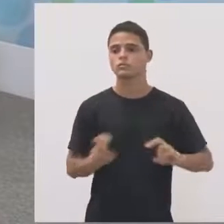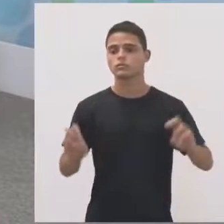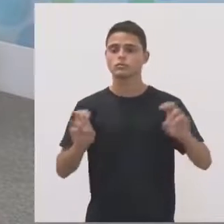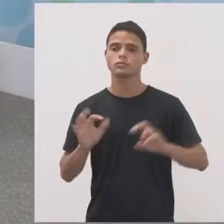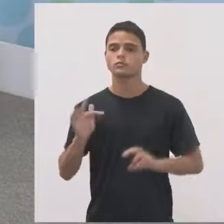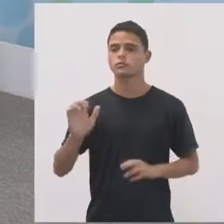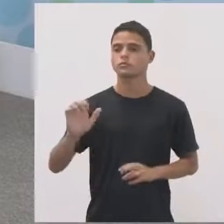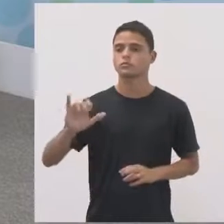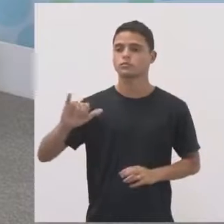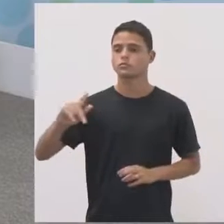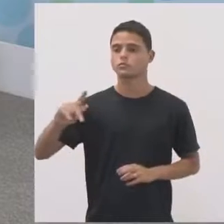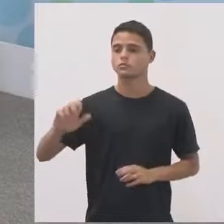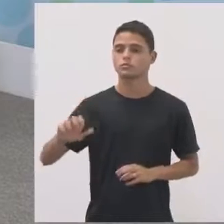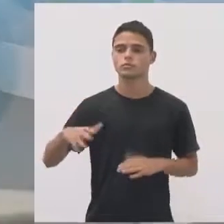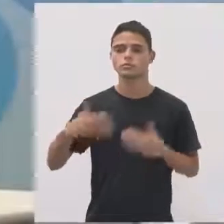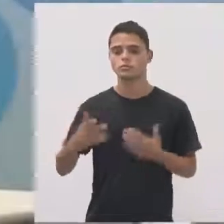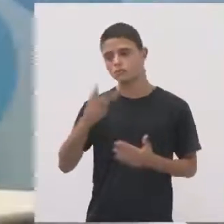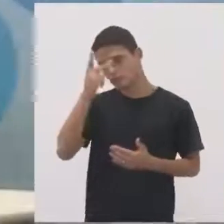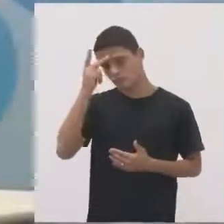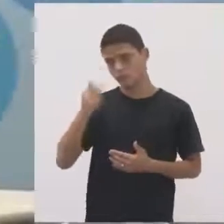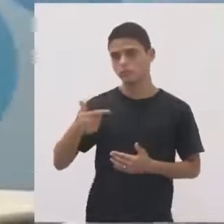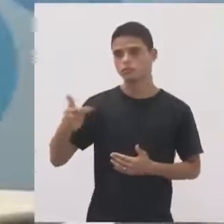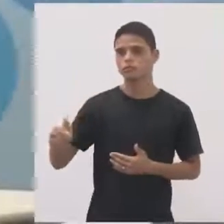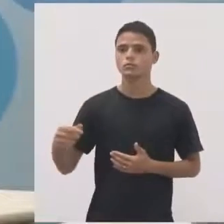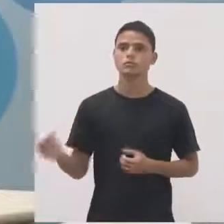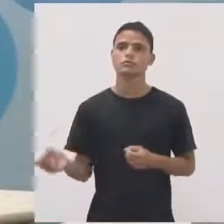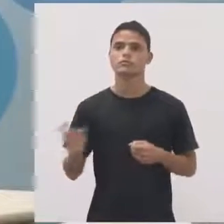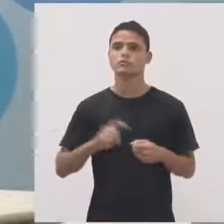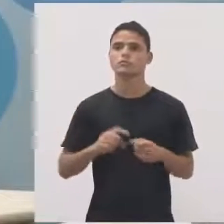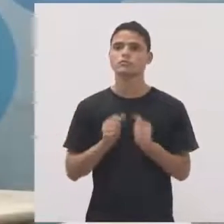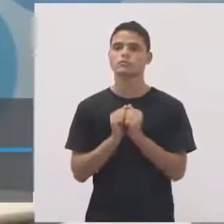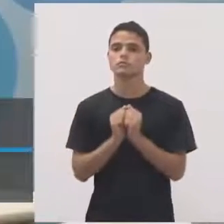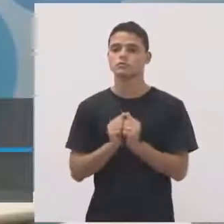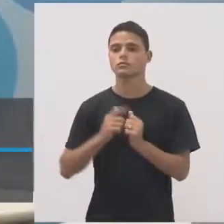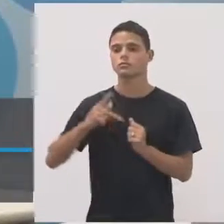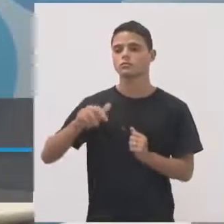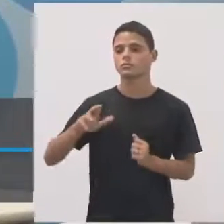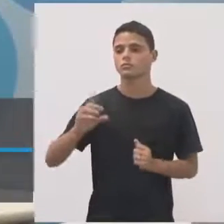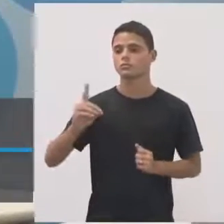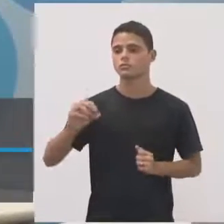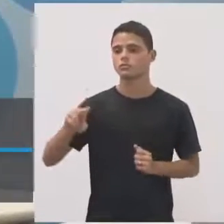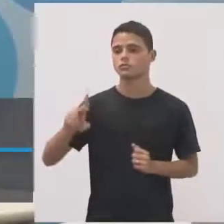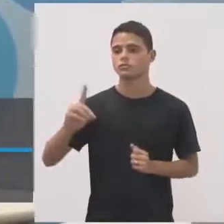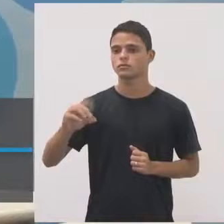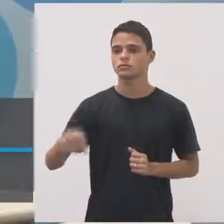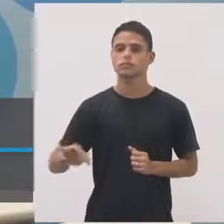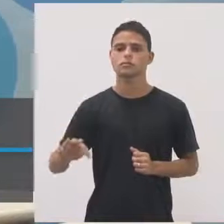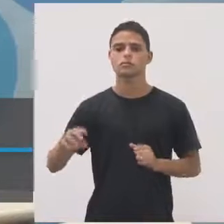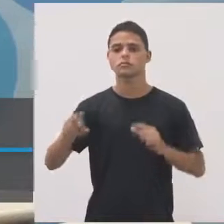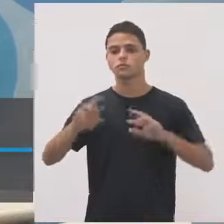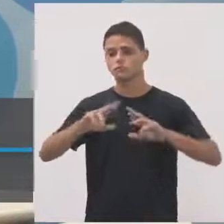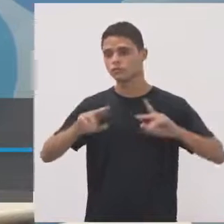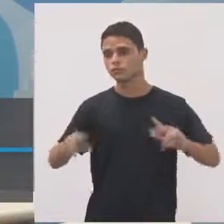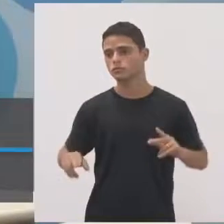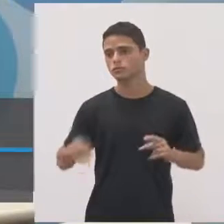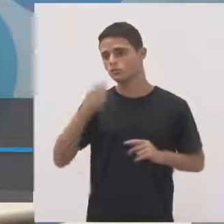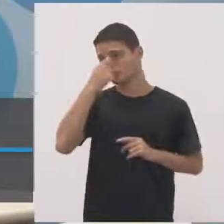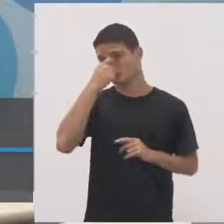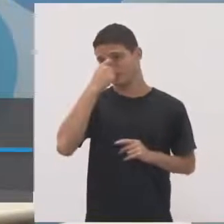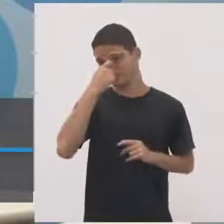o Felipe ou trazer uma outra pessoa de NIT junto com o Felipe, Proatec, ou o Marcos, se quiser também vir aparecer, o pessoal